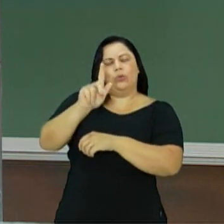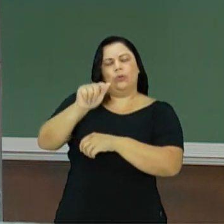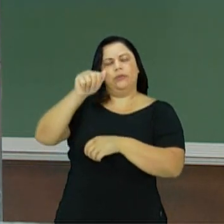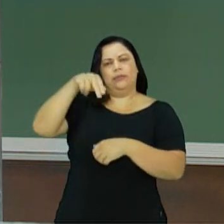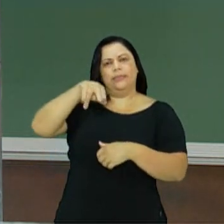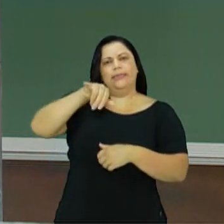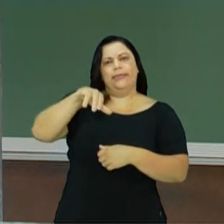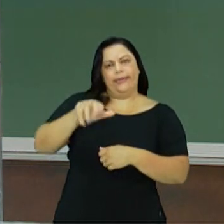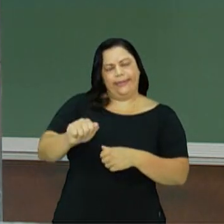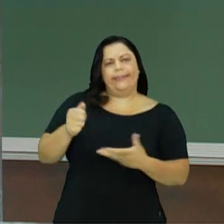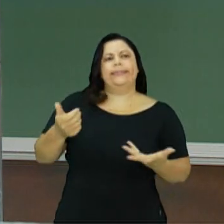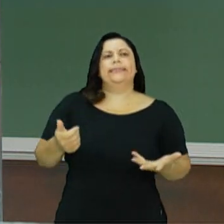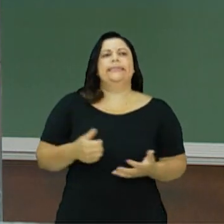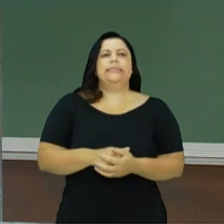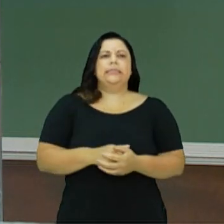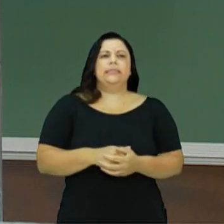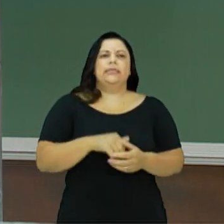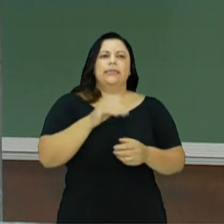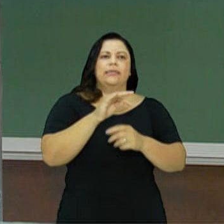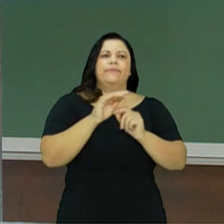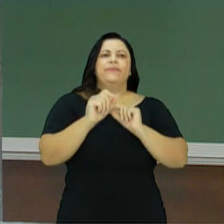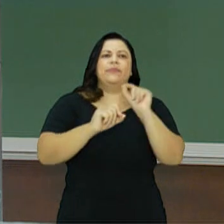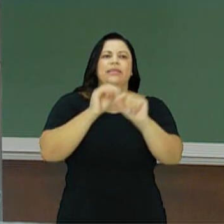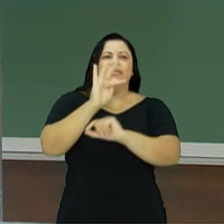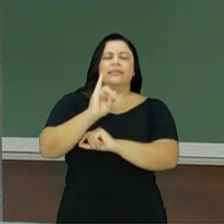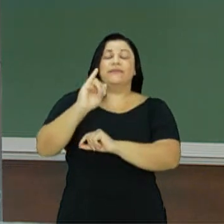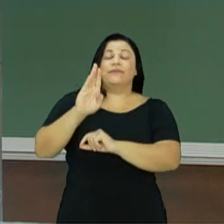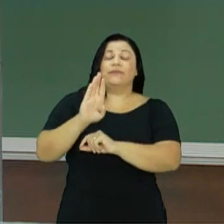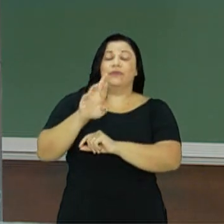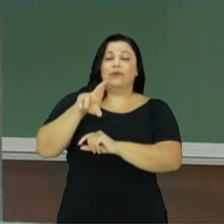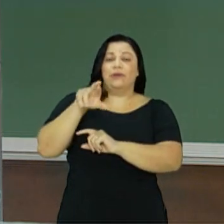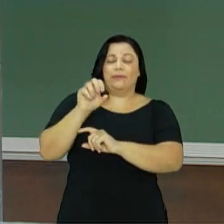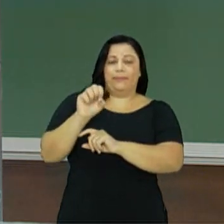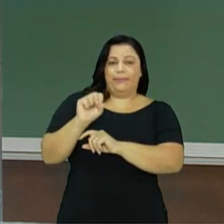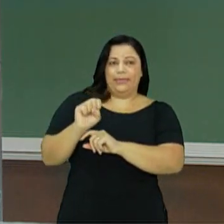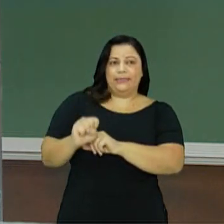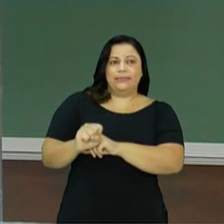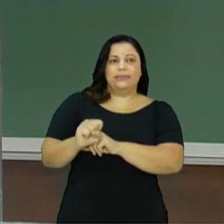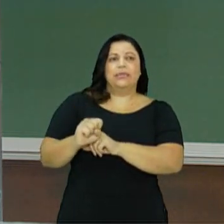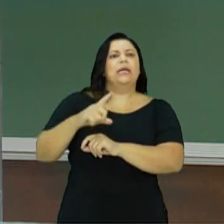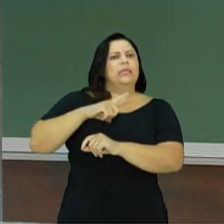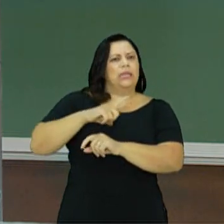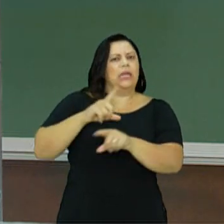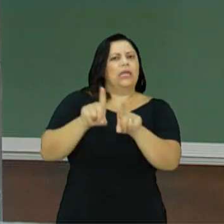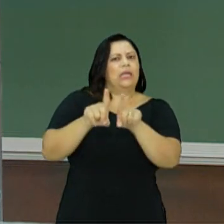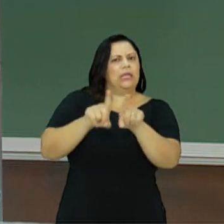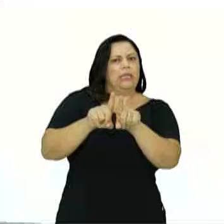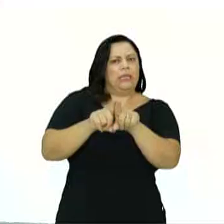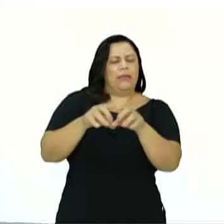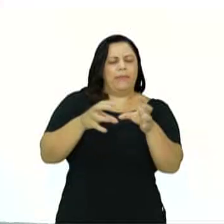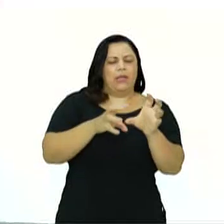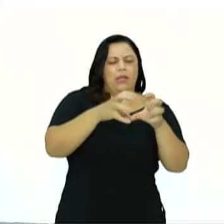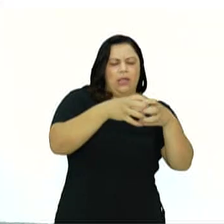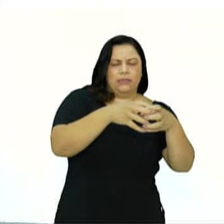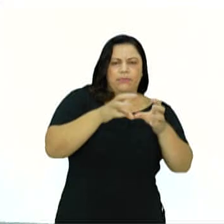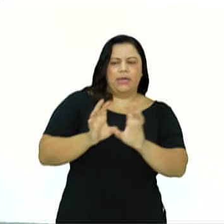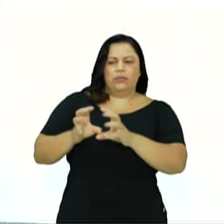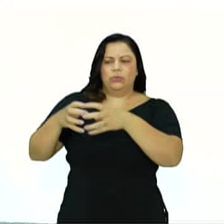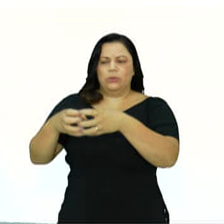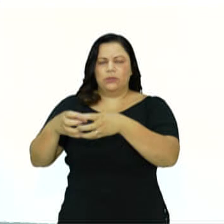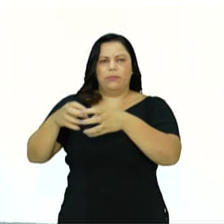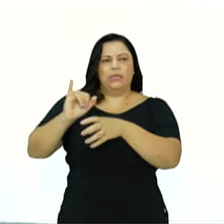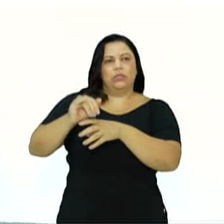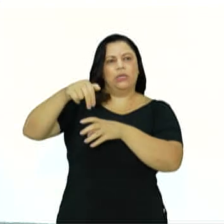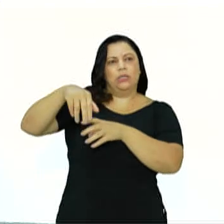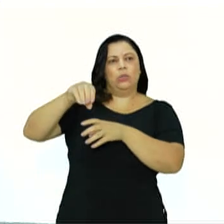fibras colágenas e glicoproteínas, uma parte inorgânica, composta de sais, principalmente um sal chamado fosfato